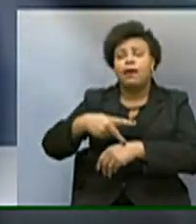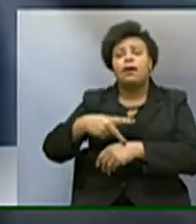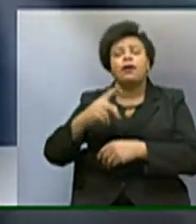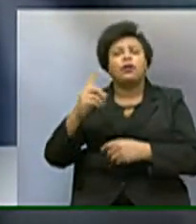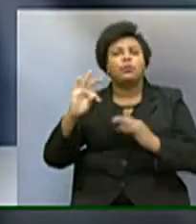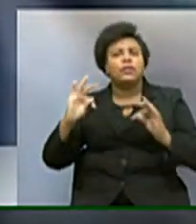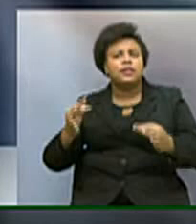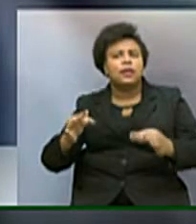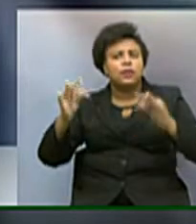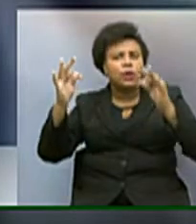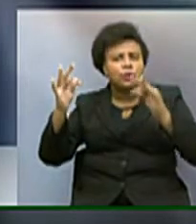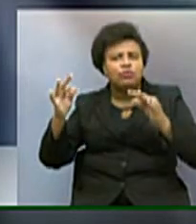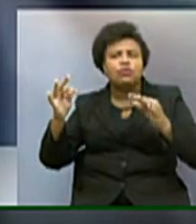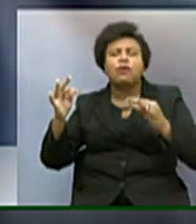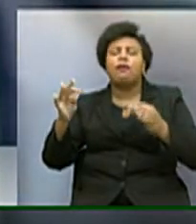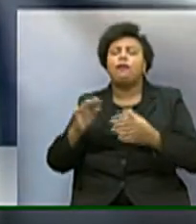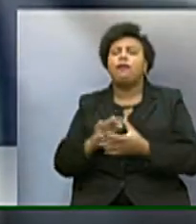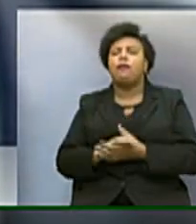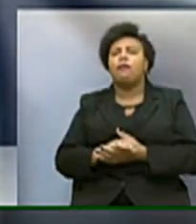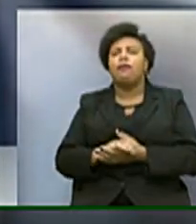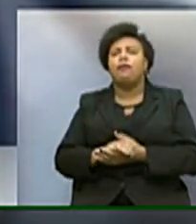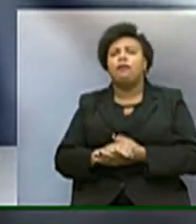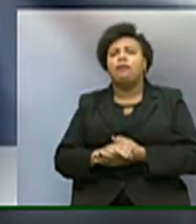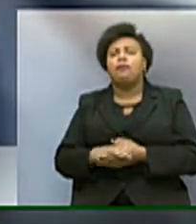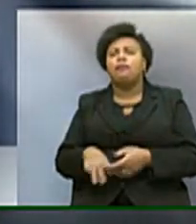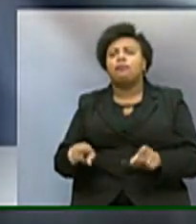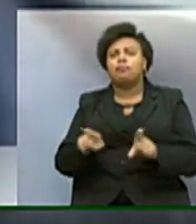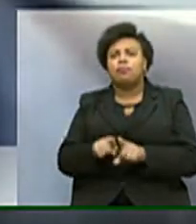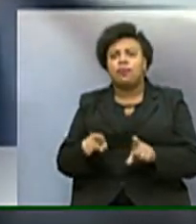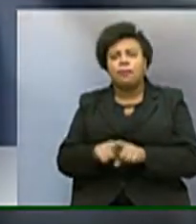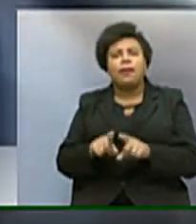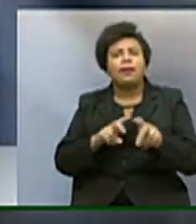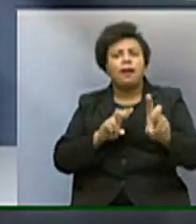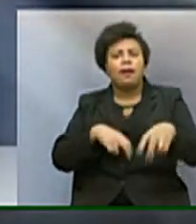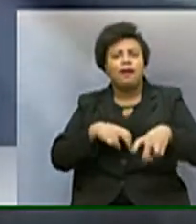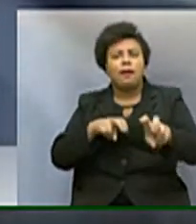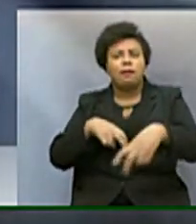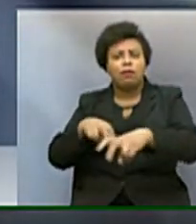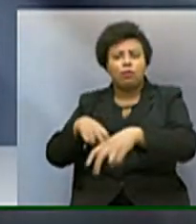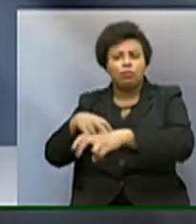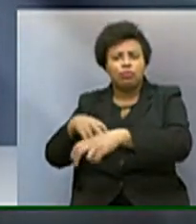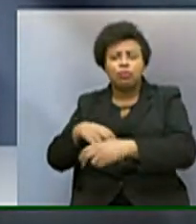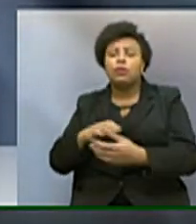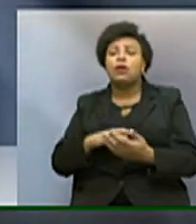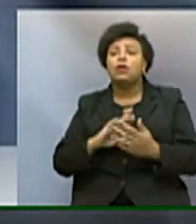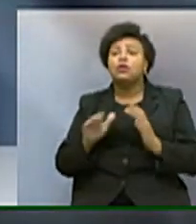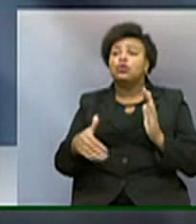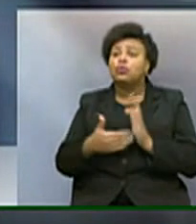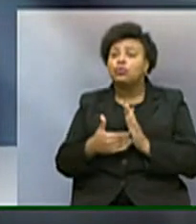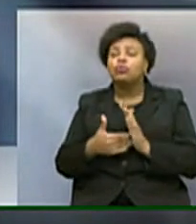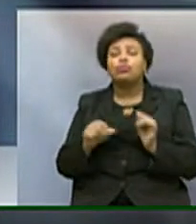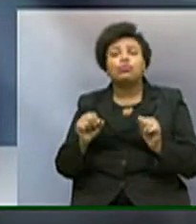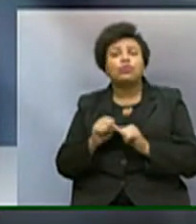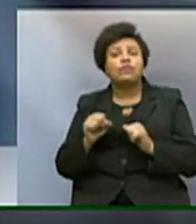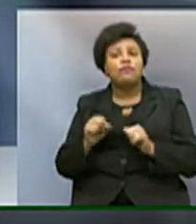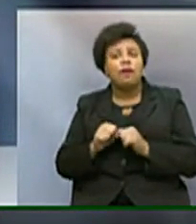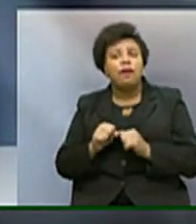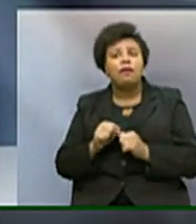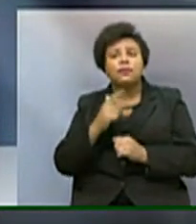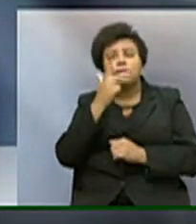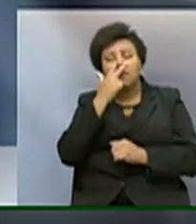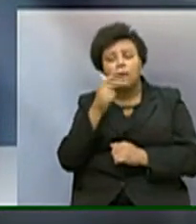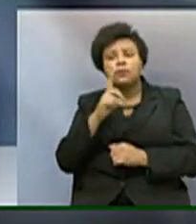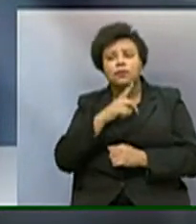sua tecnologia, com até mesmo na agricultura, em tudo que eles fazem, como nós temos